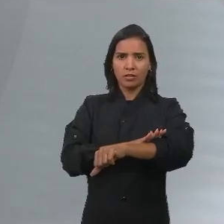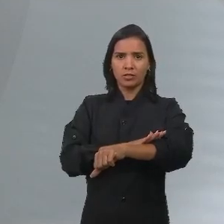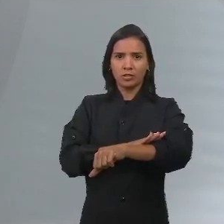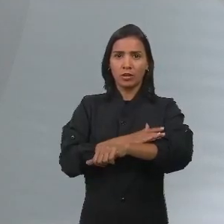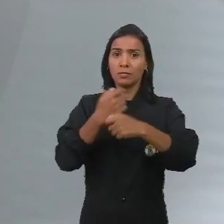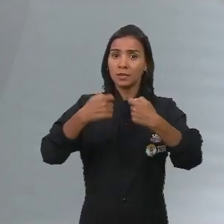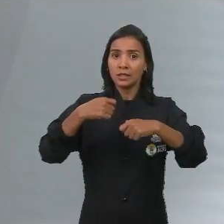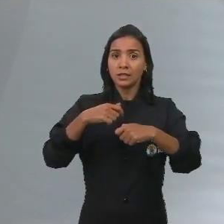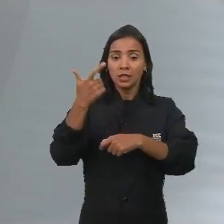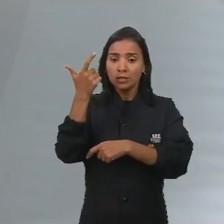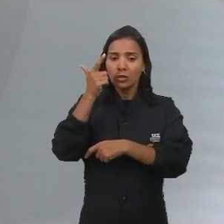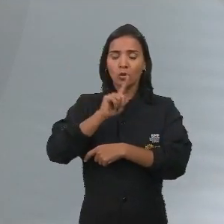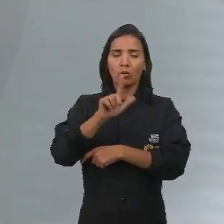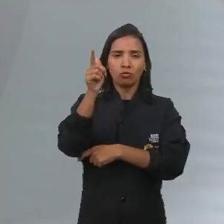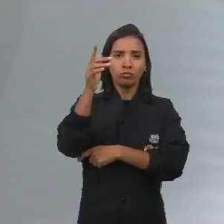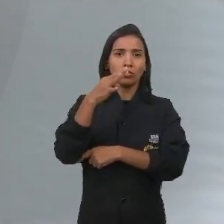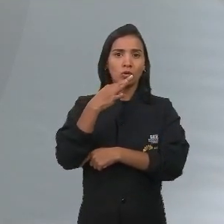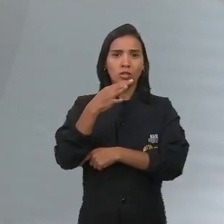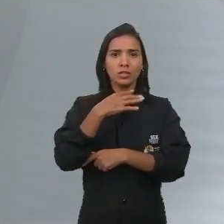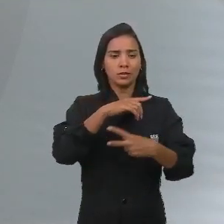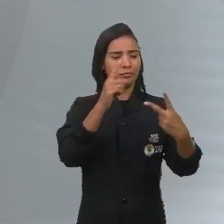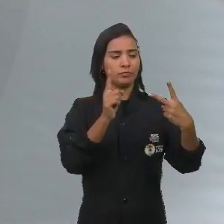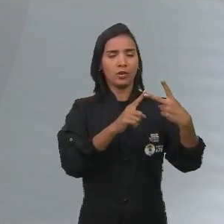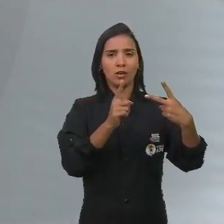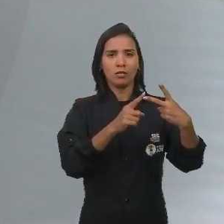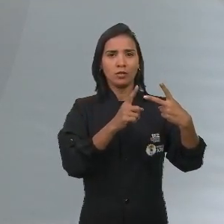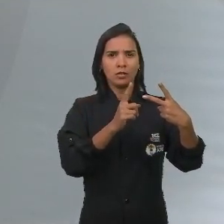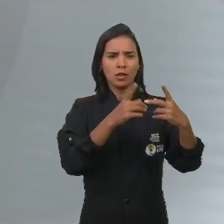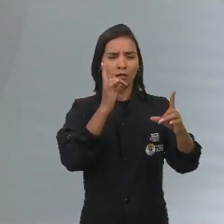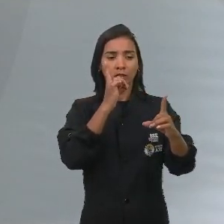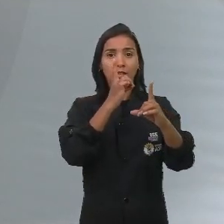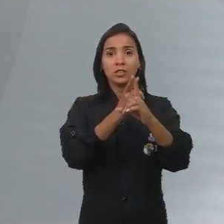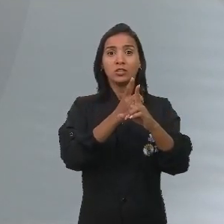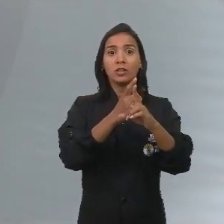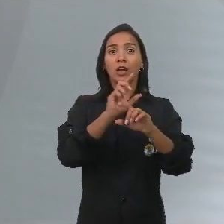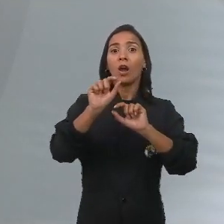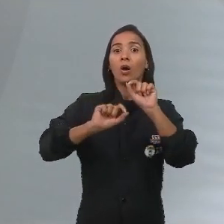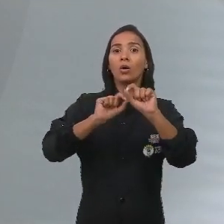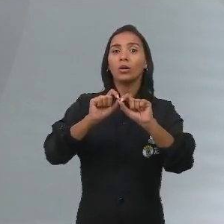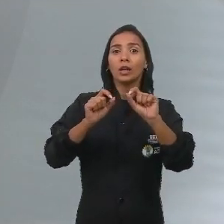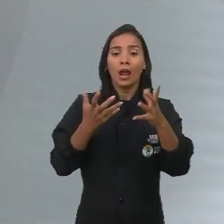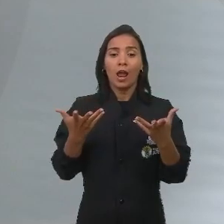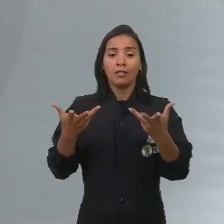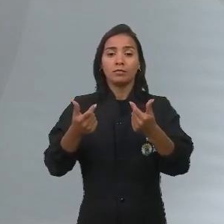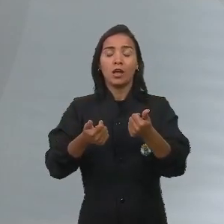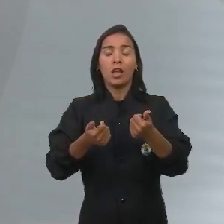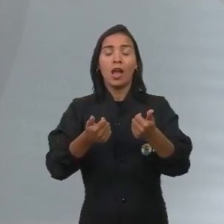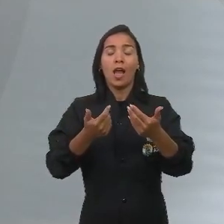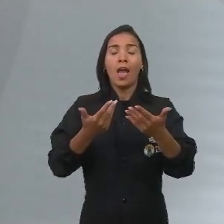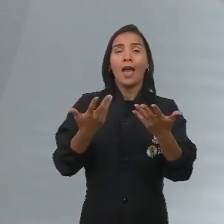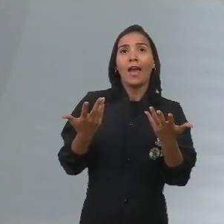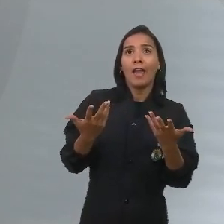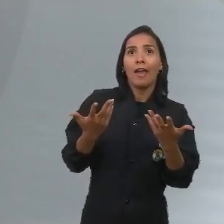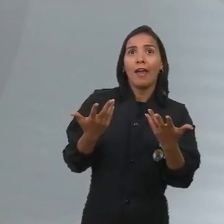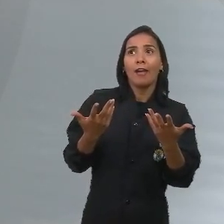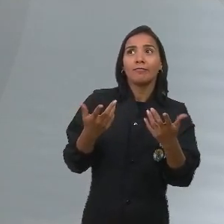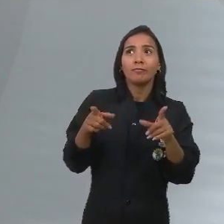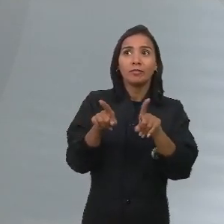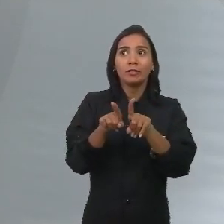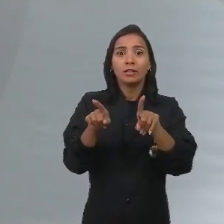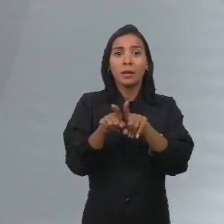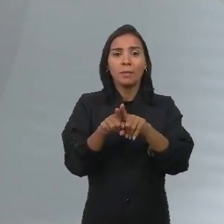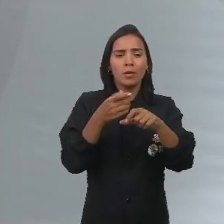de identificar identificar as ações identificar os movimentos identificar os direcionamentos as suas